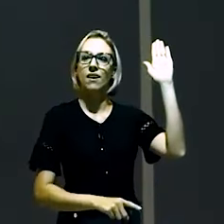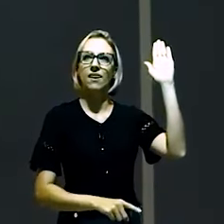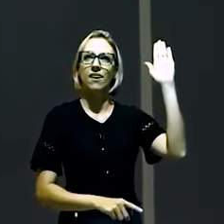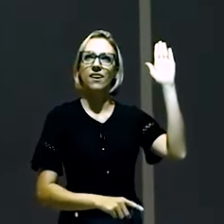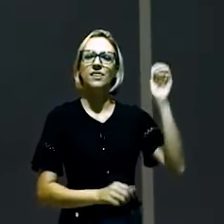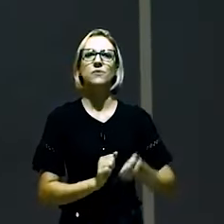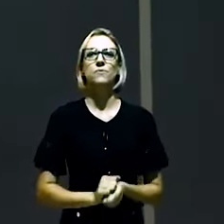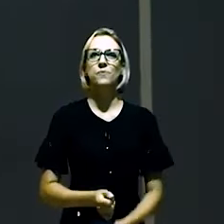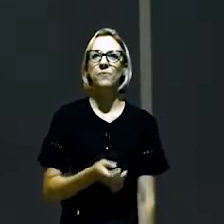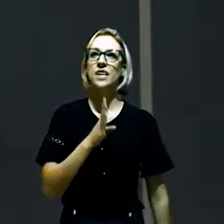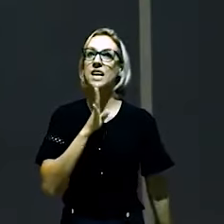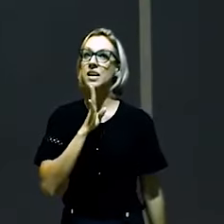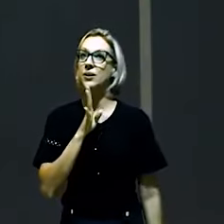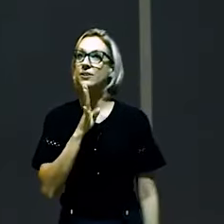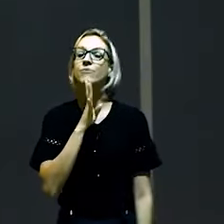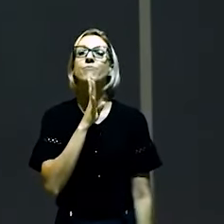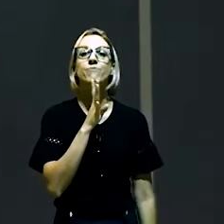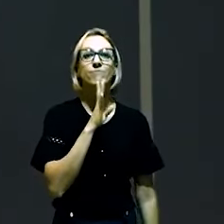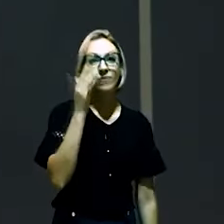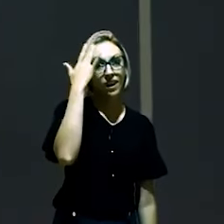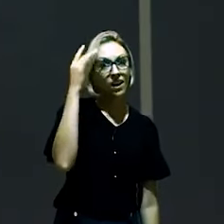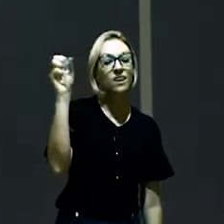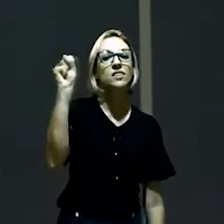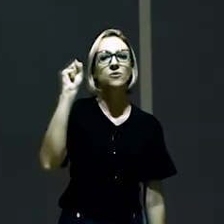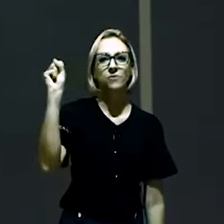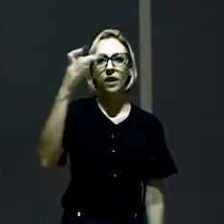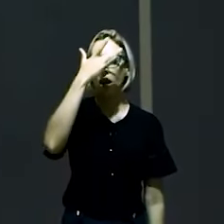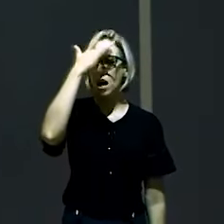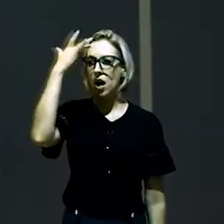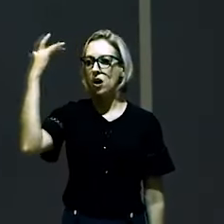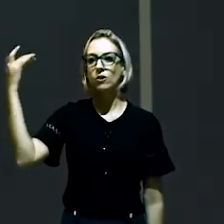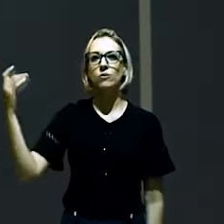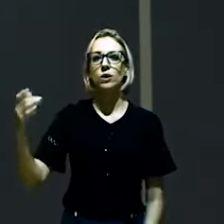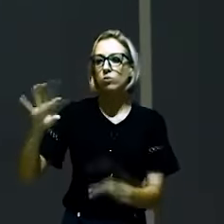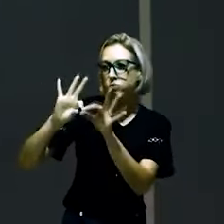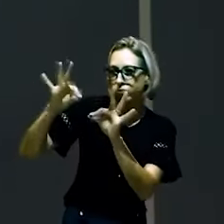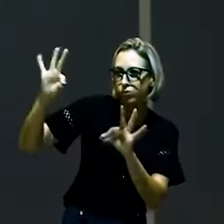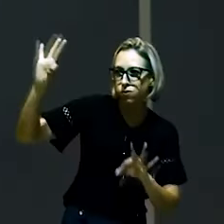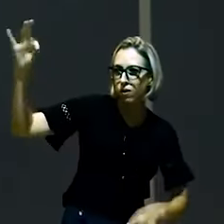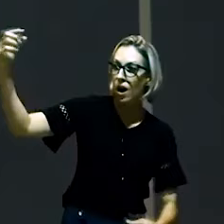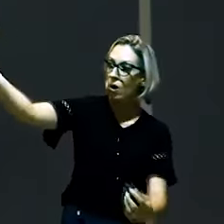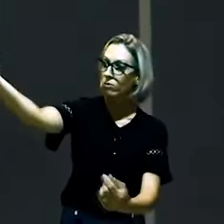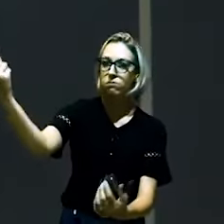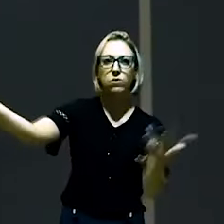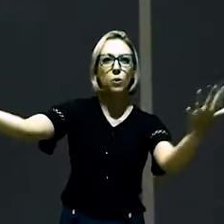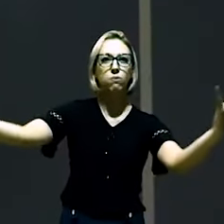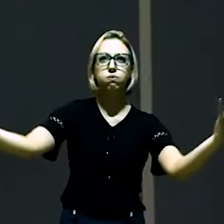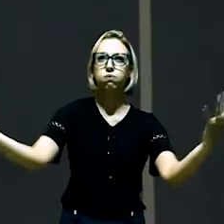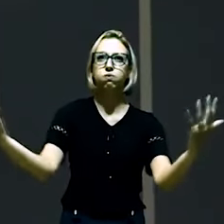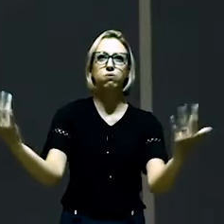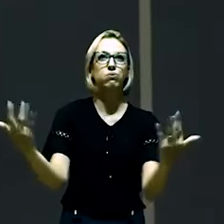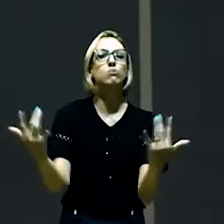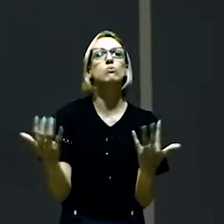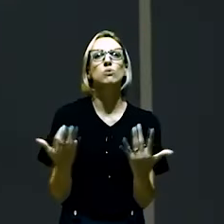conhecer, sentar para ouvir Salomão. Via gente de longe, via gente de todos os lugares.